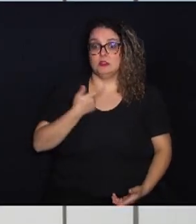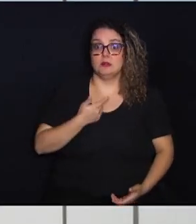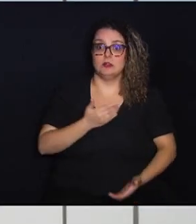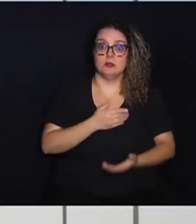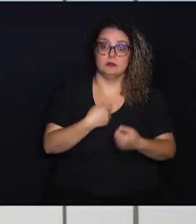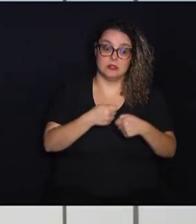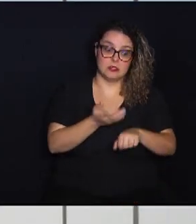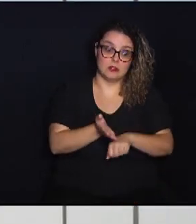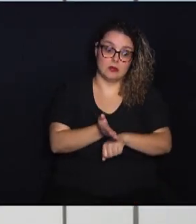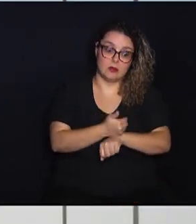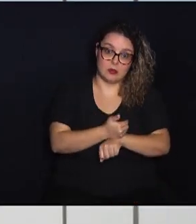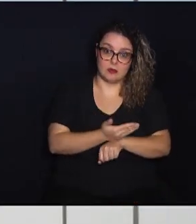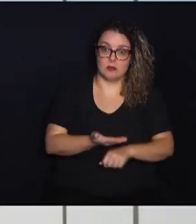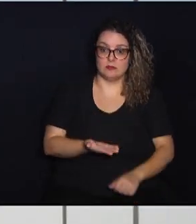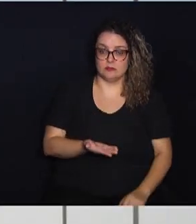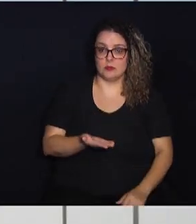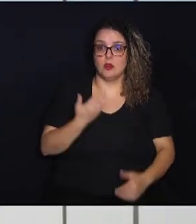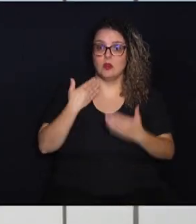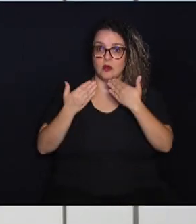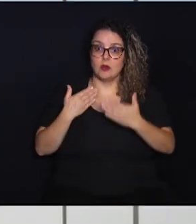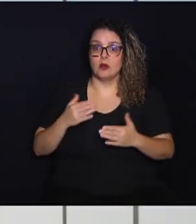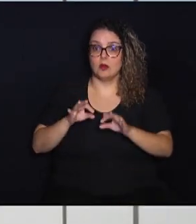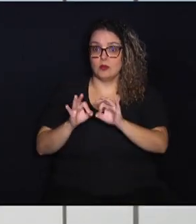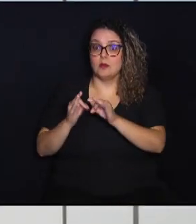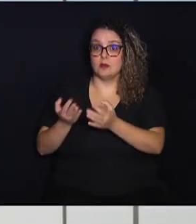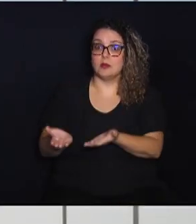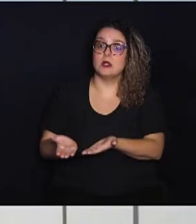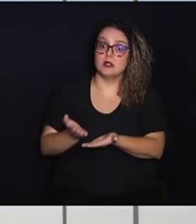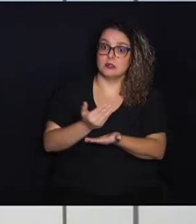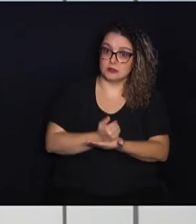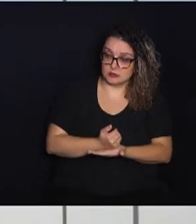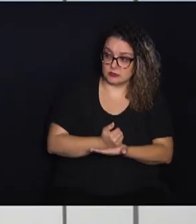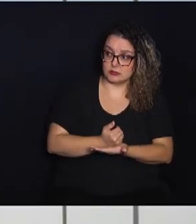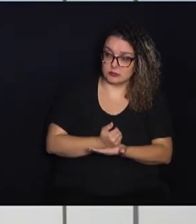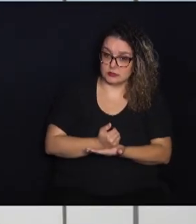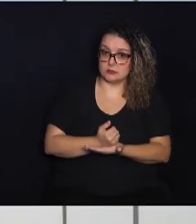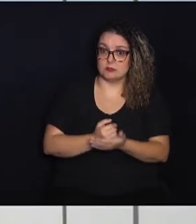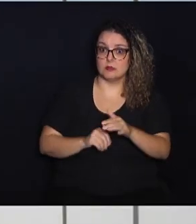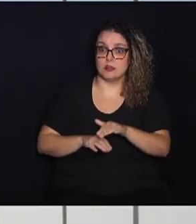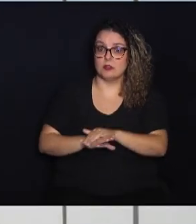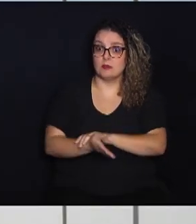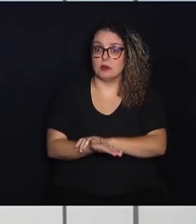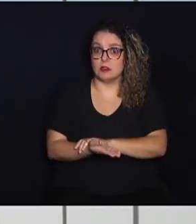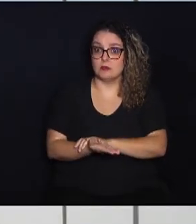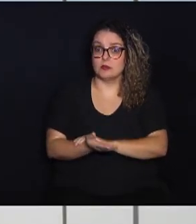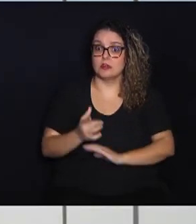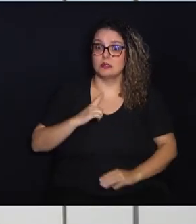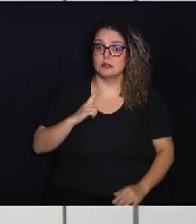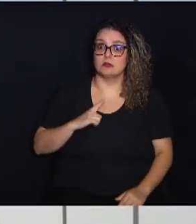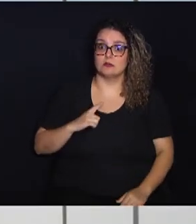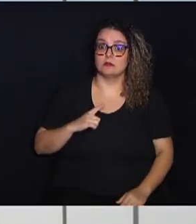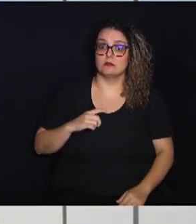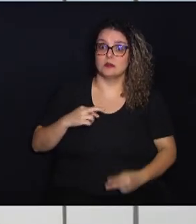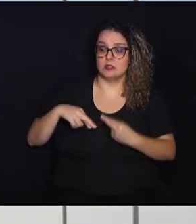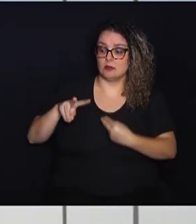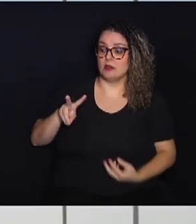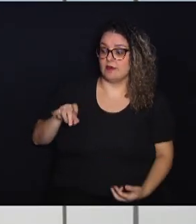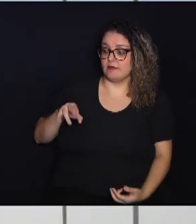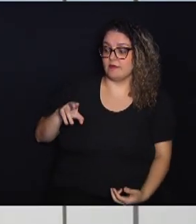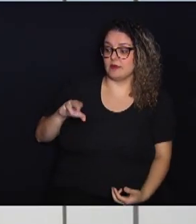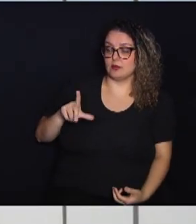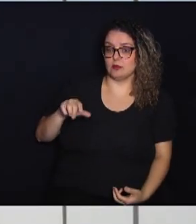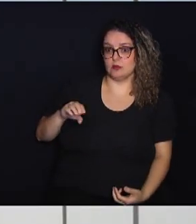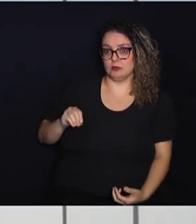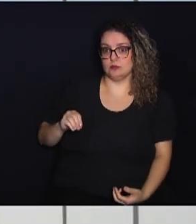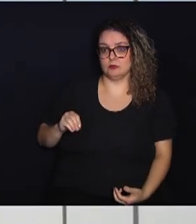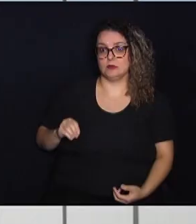antes, a gente precisa começar a conversar com essas famílias para elas criarem um hábito de ter esse vínculo com seus filhos. Então,